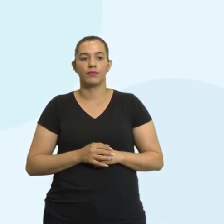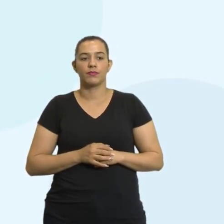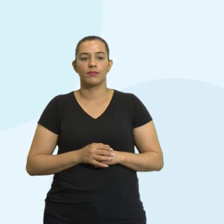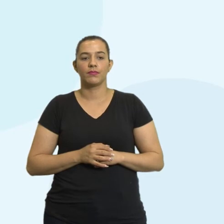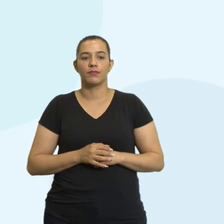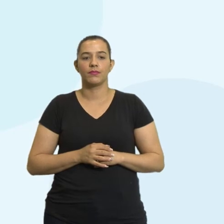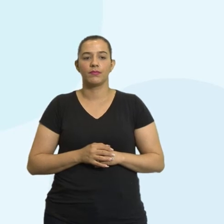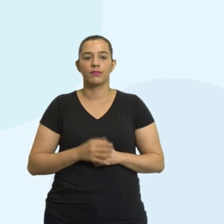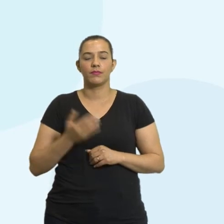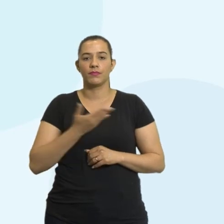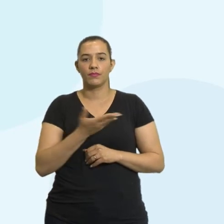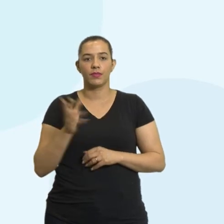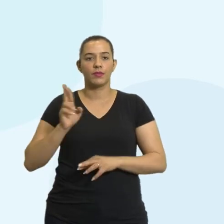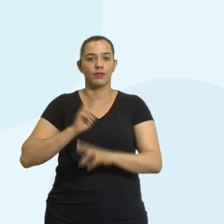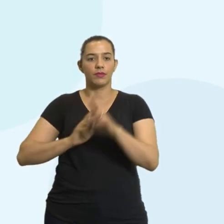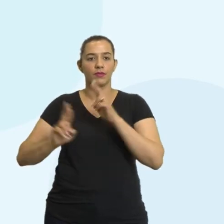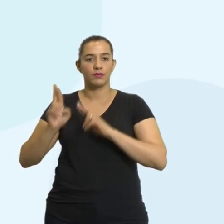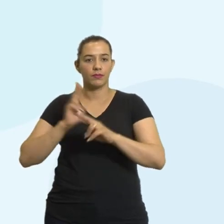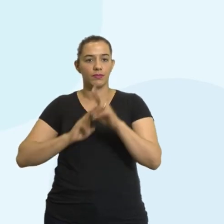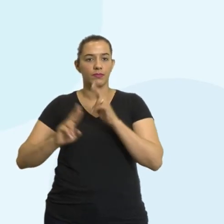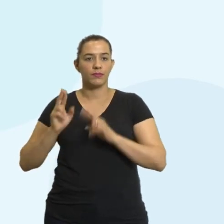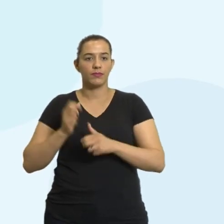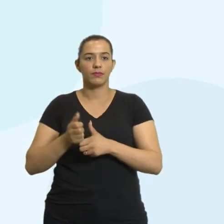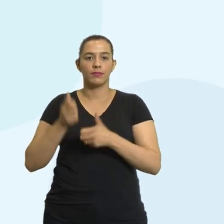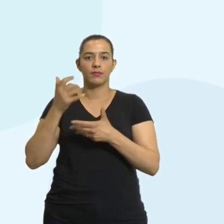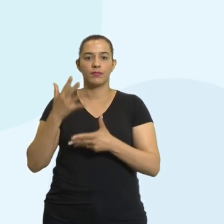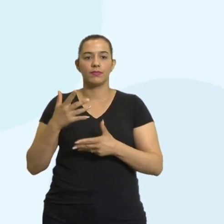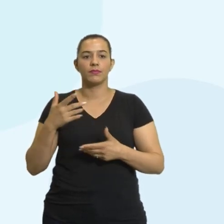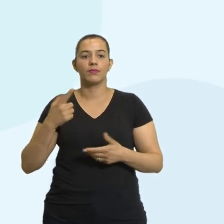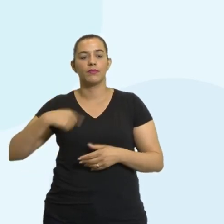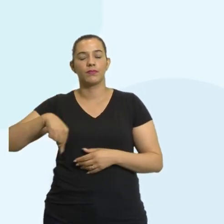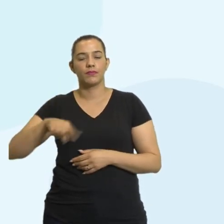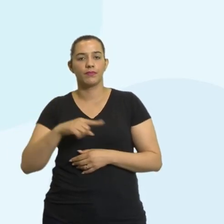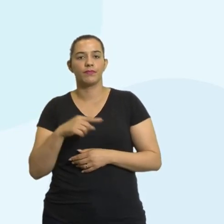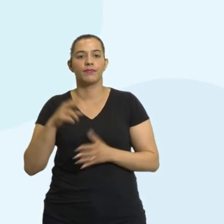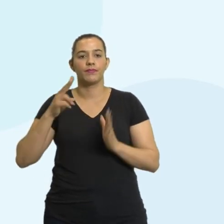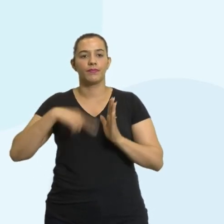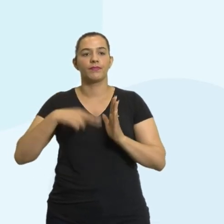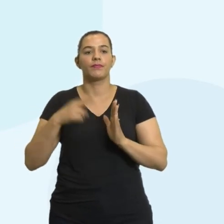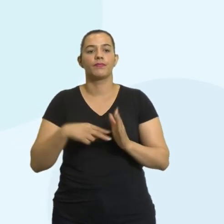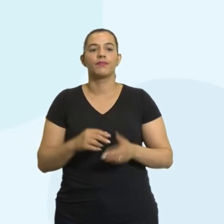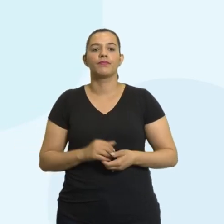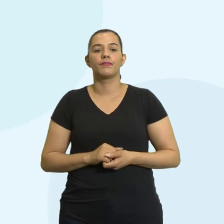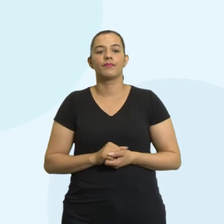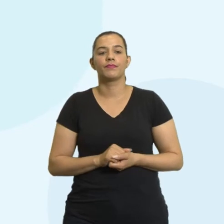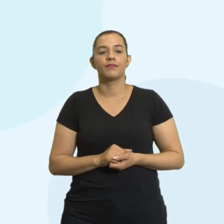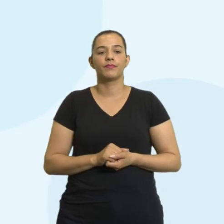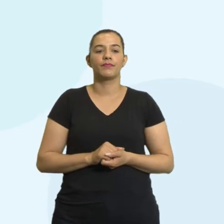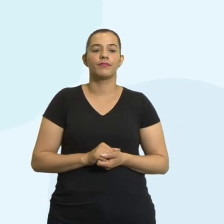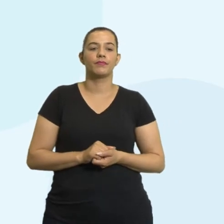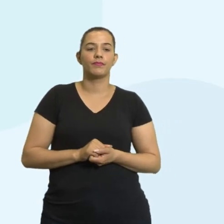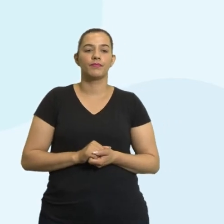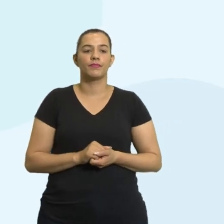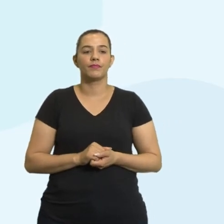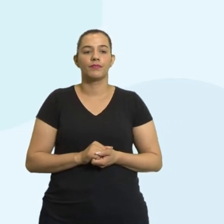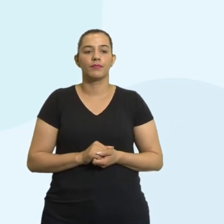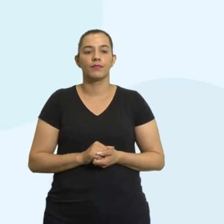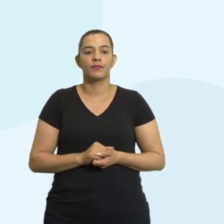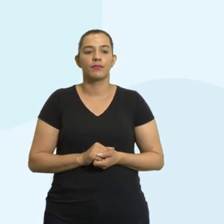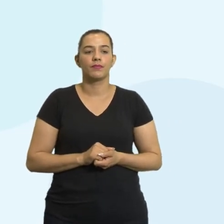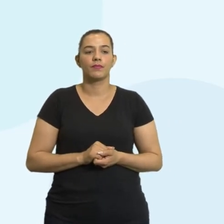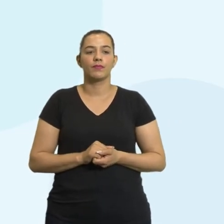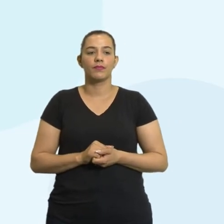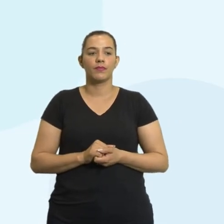Então, vão respondendo aí enquanto a gente tá lendo aqui, tá? Como